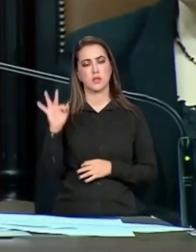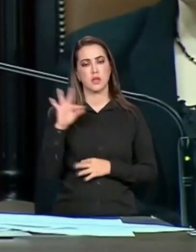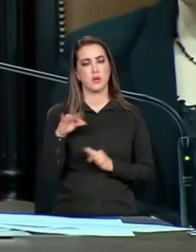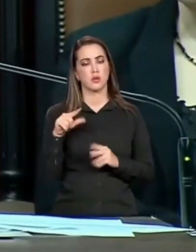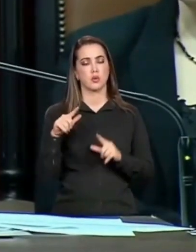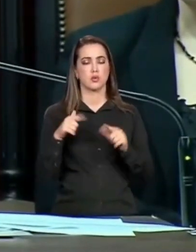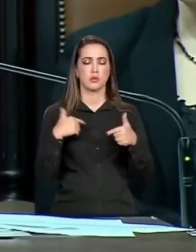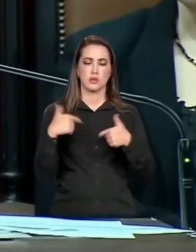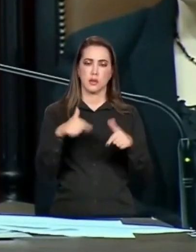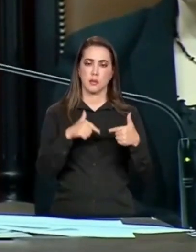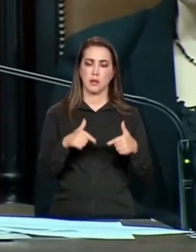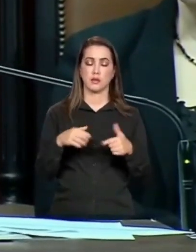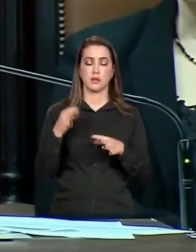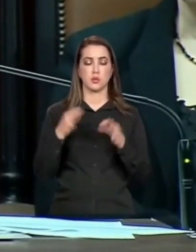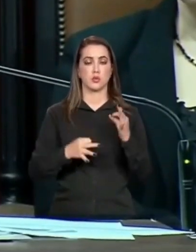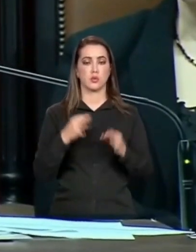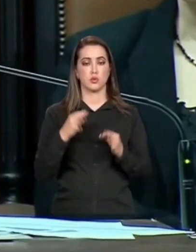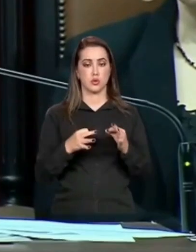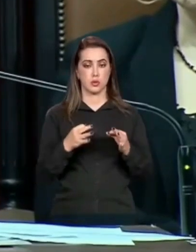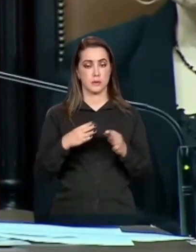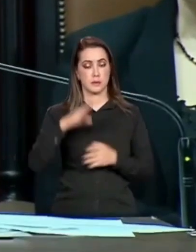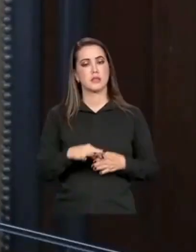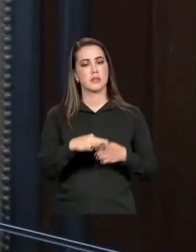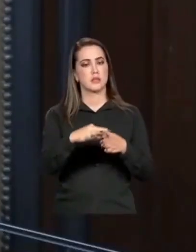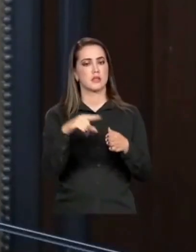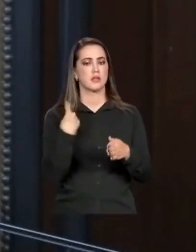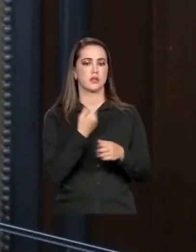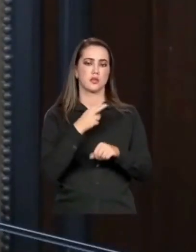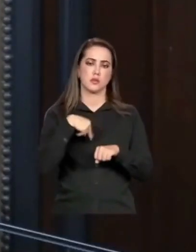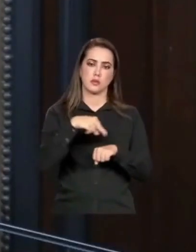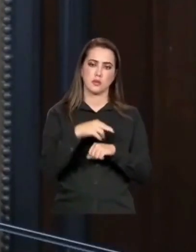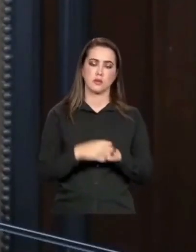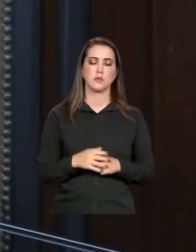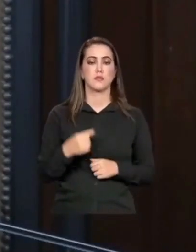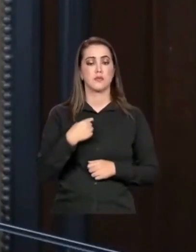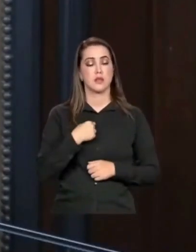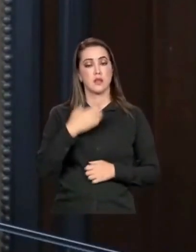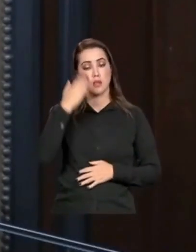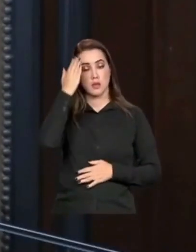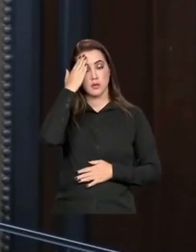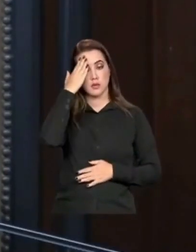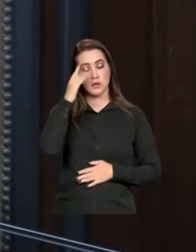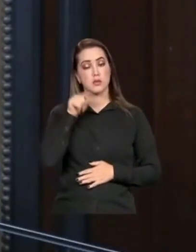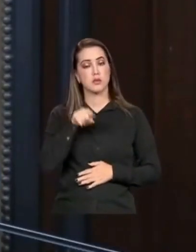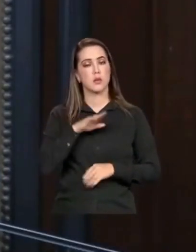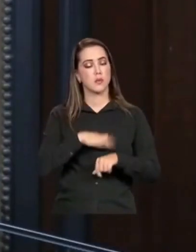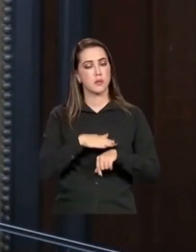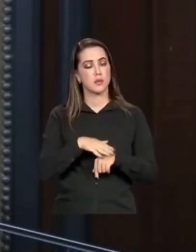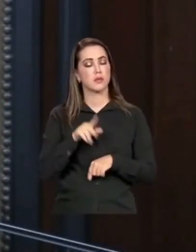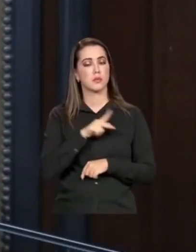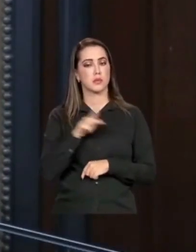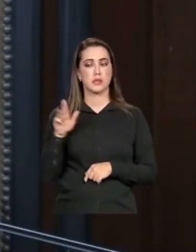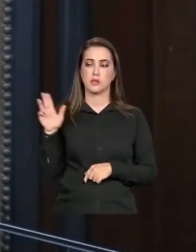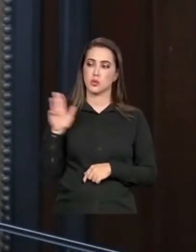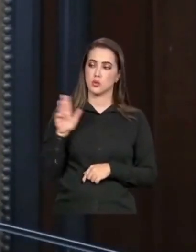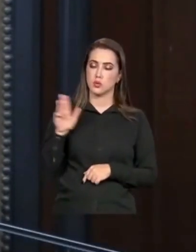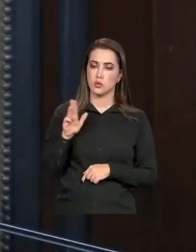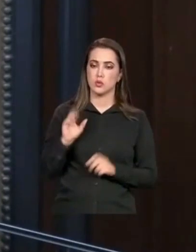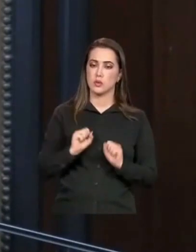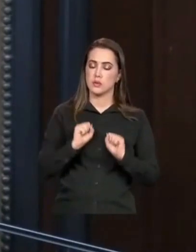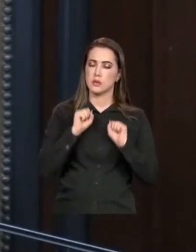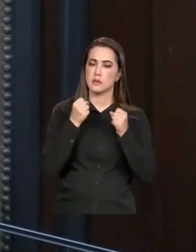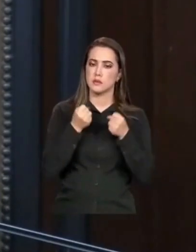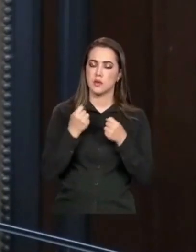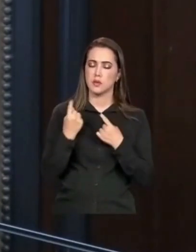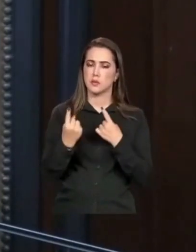Justiça Militar da União. Juntos venceremos, sem quanto o nosso presidente Lula se empenha para levar a